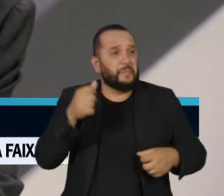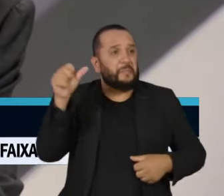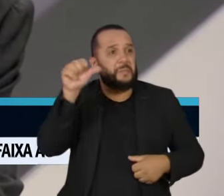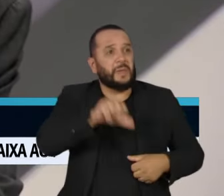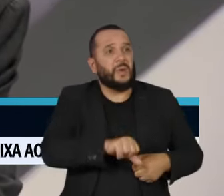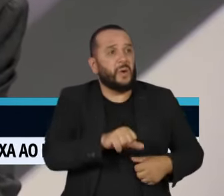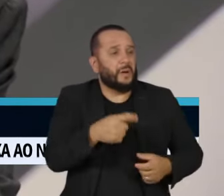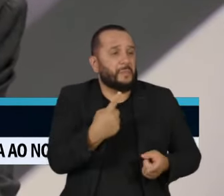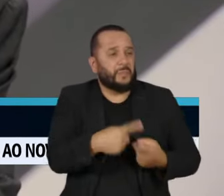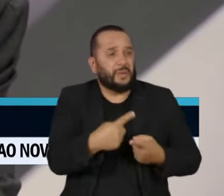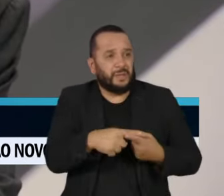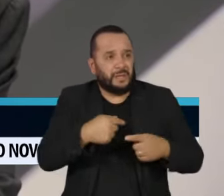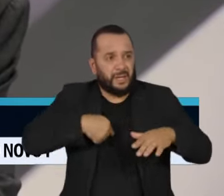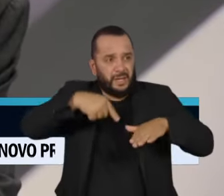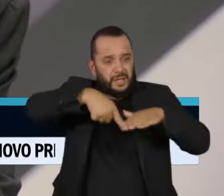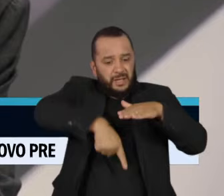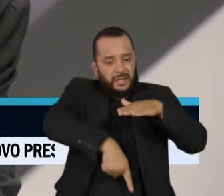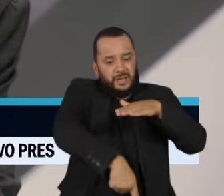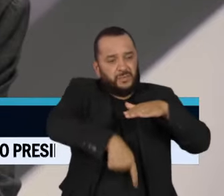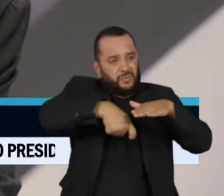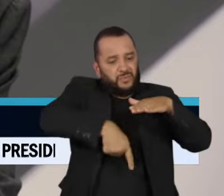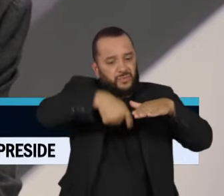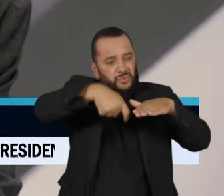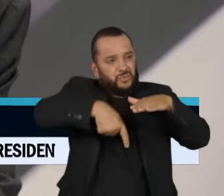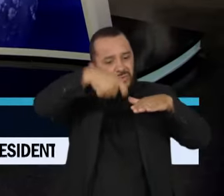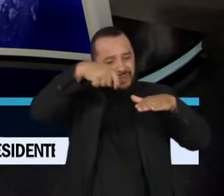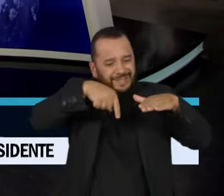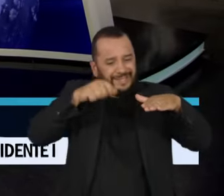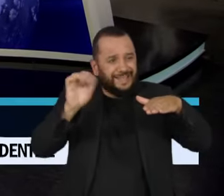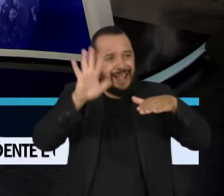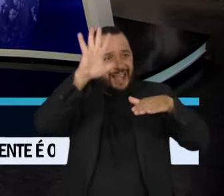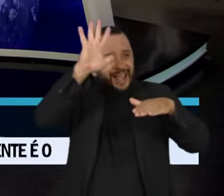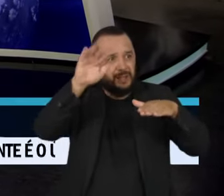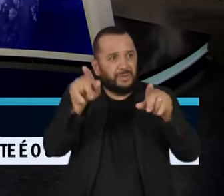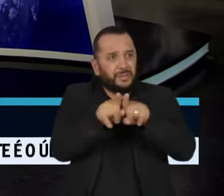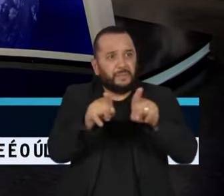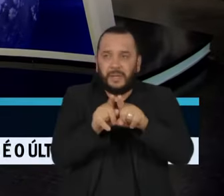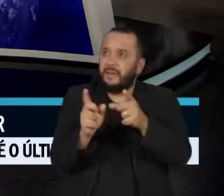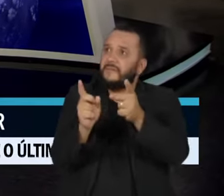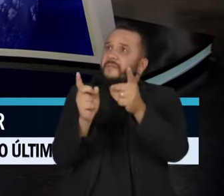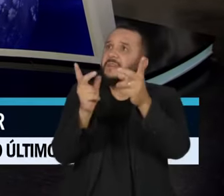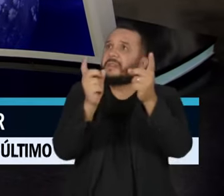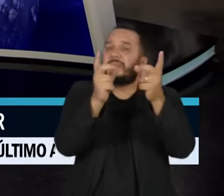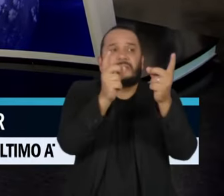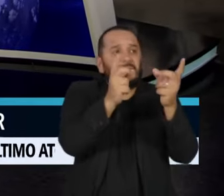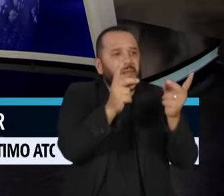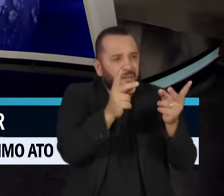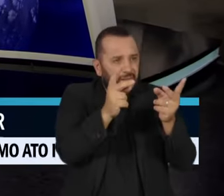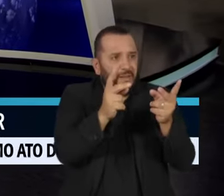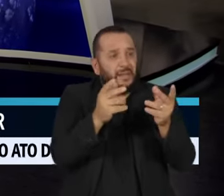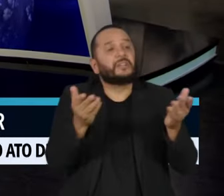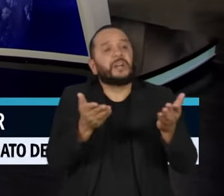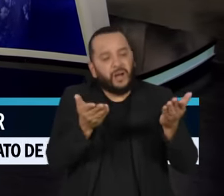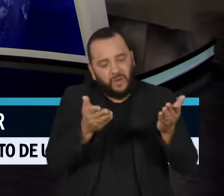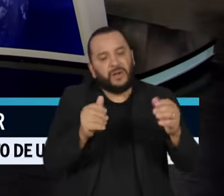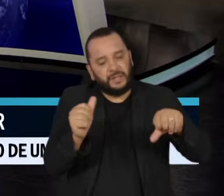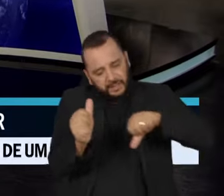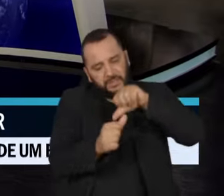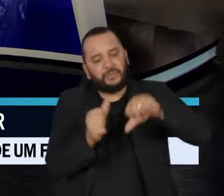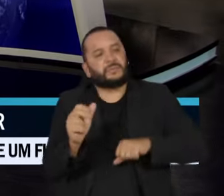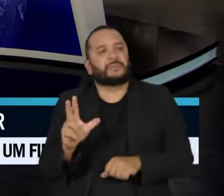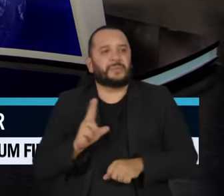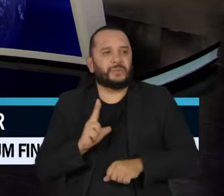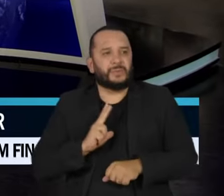custa mais. A comercialização, que era o filé, foi privatizada praticamente, só restam poucos postos na